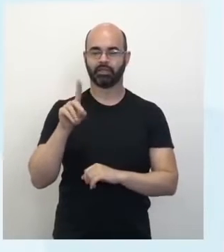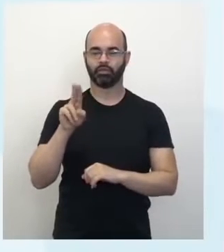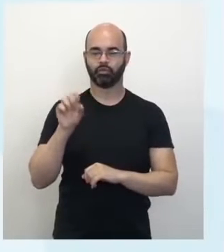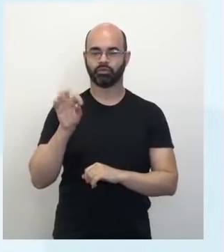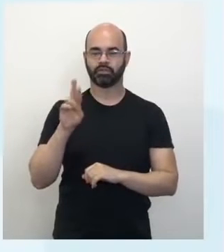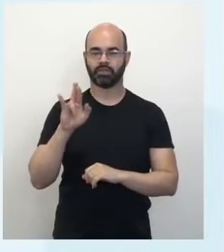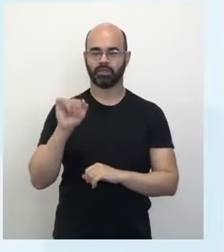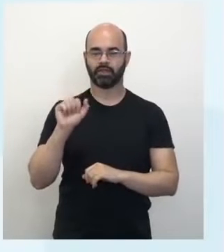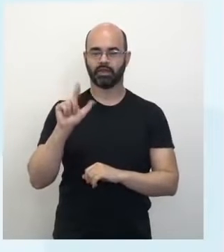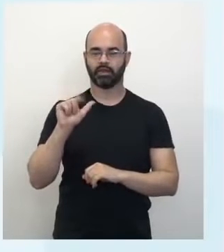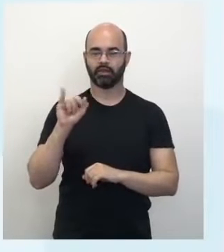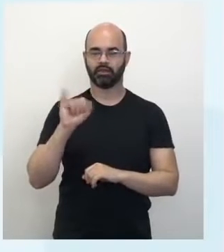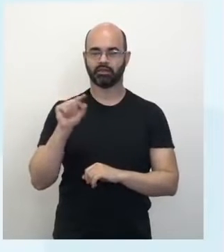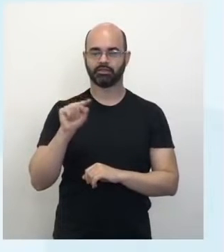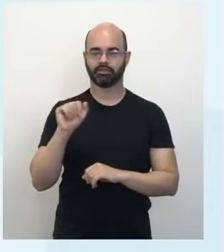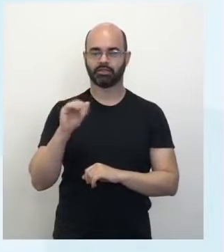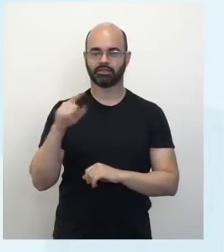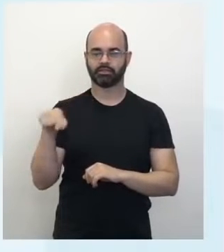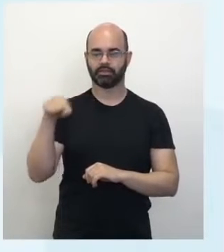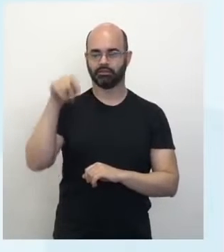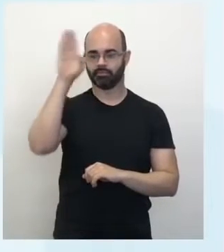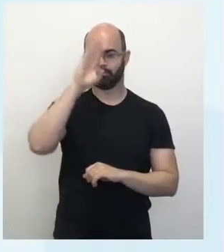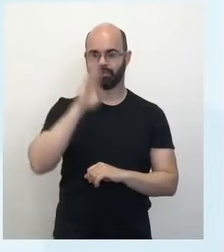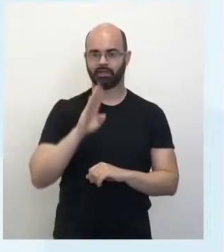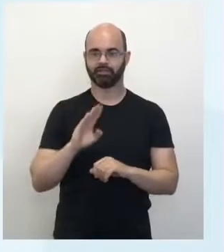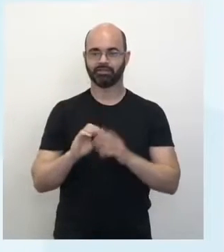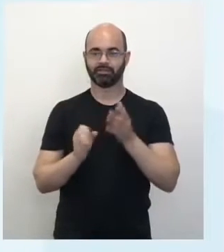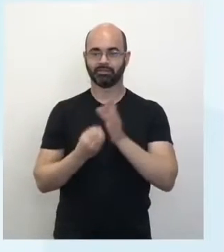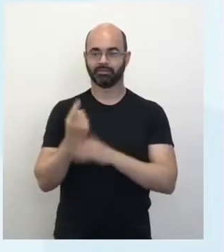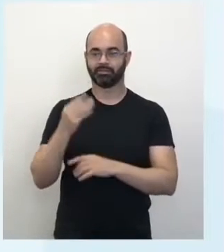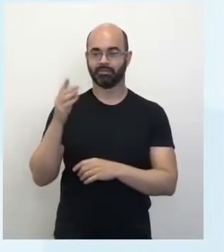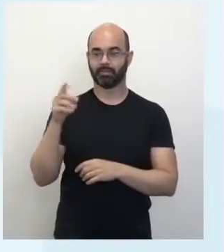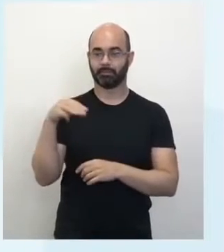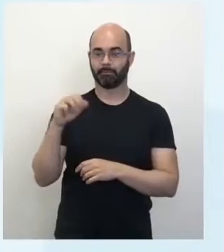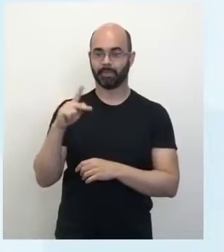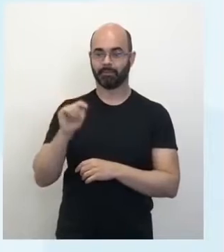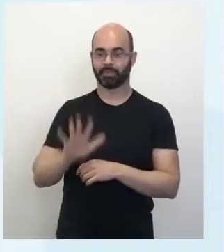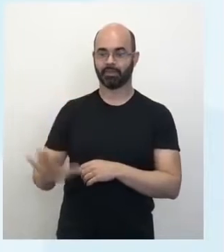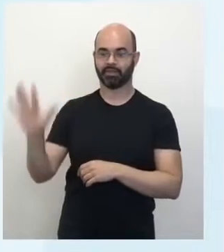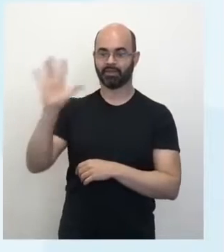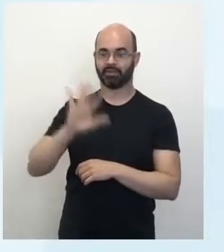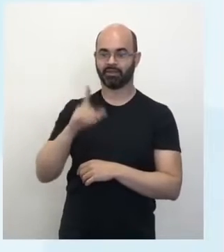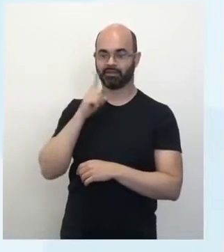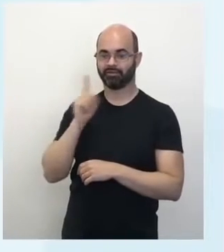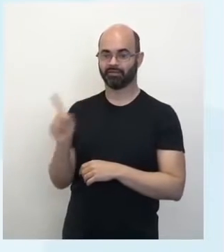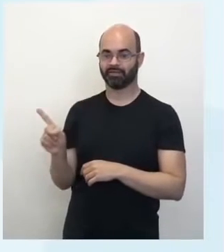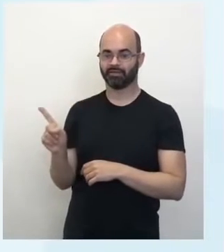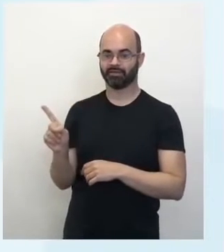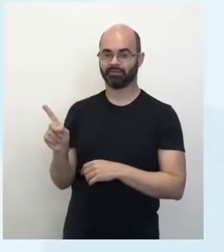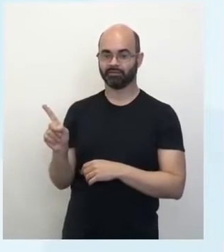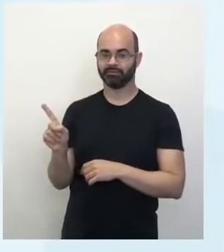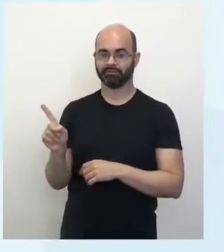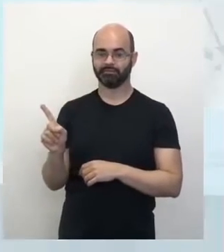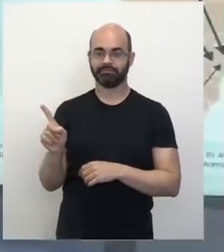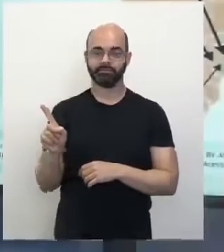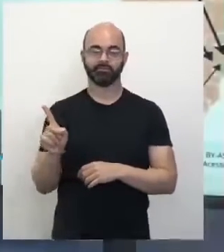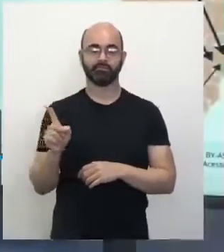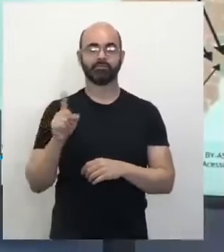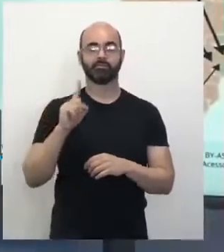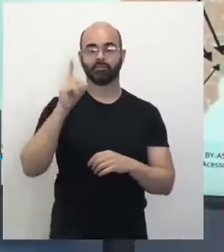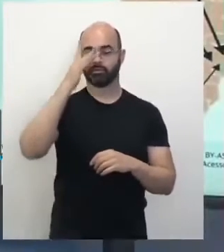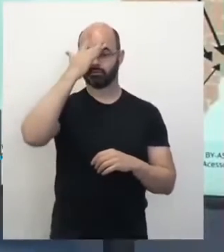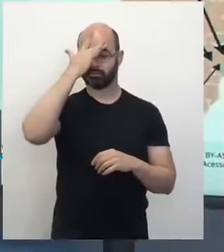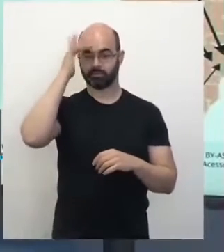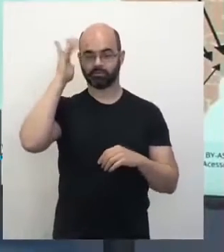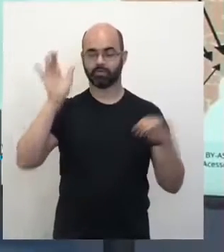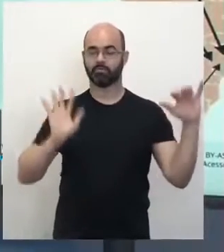de 1950, mas a gente já vê aí no mapa essa relação que nós temos aí, né, de migrantes